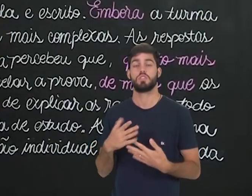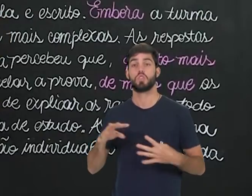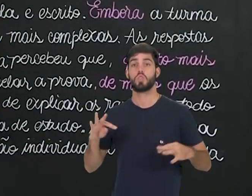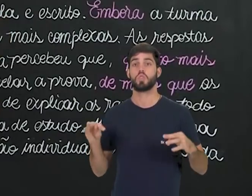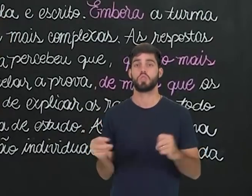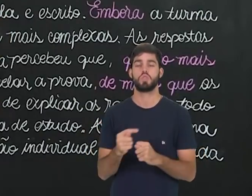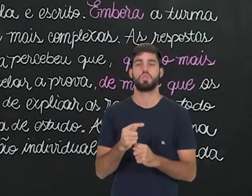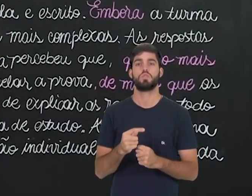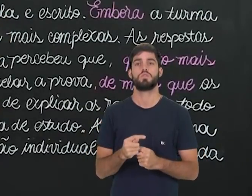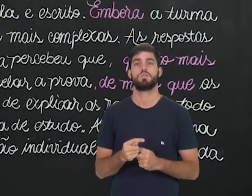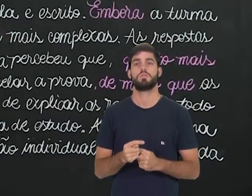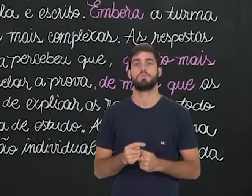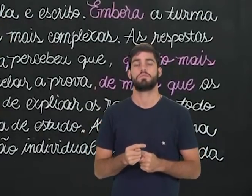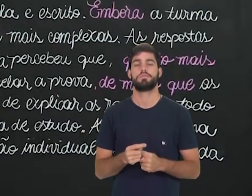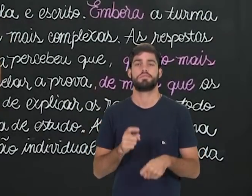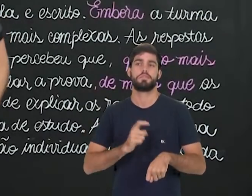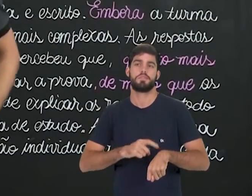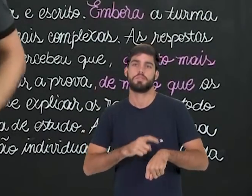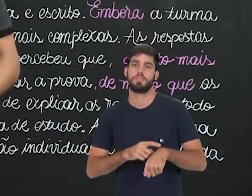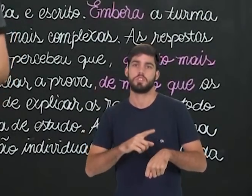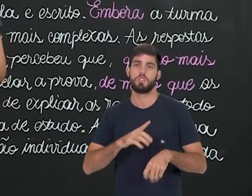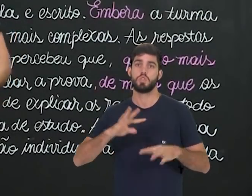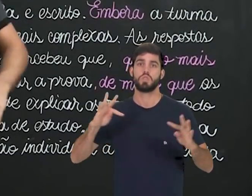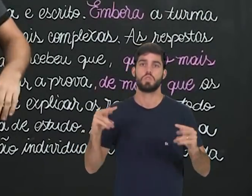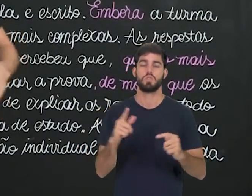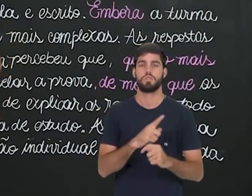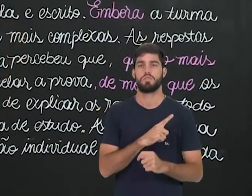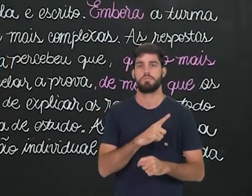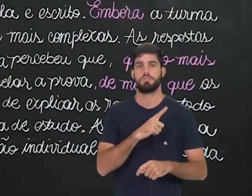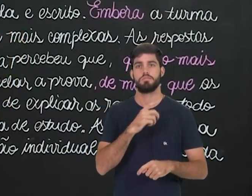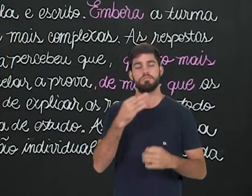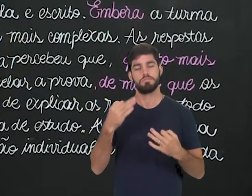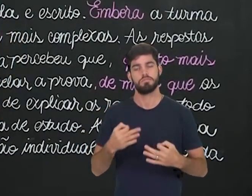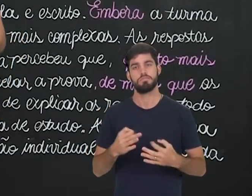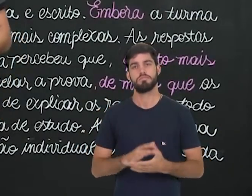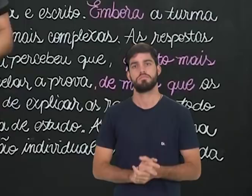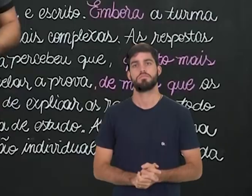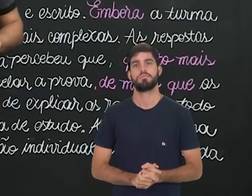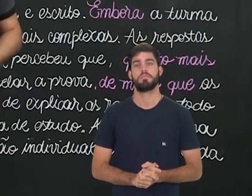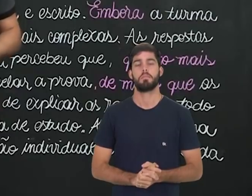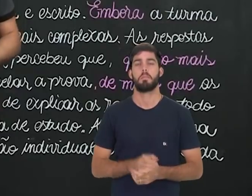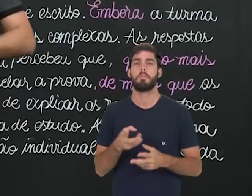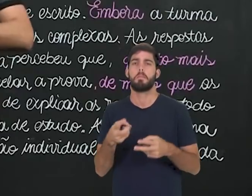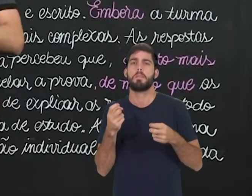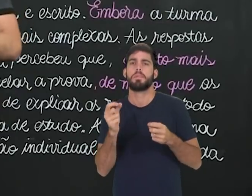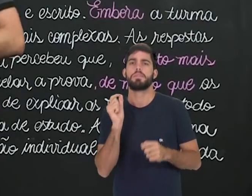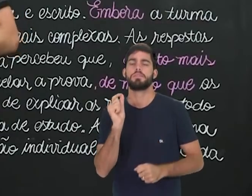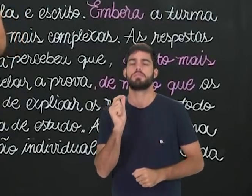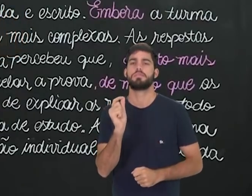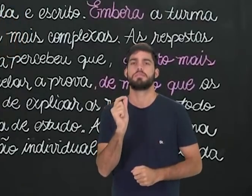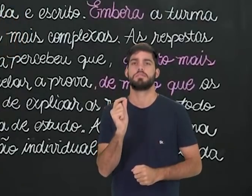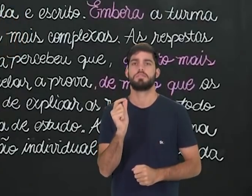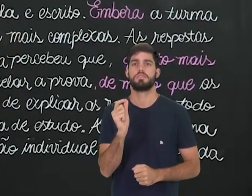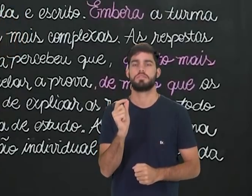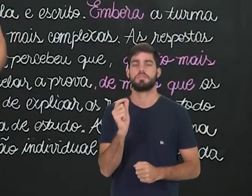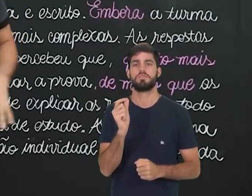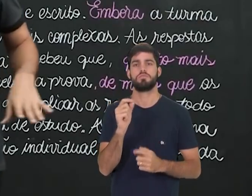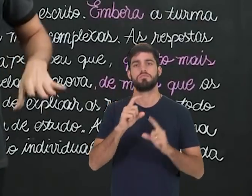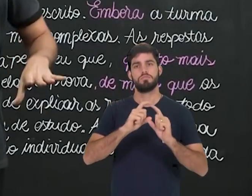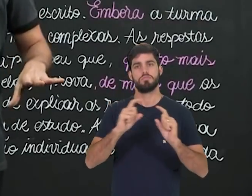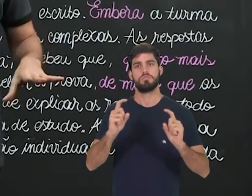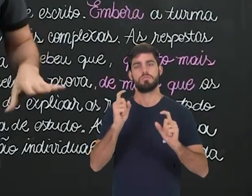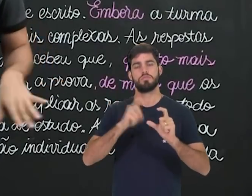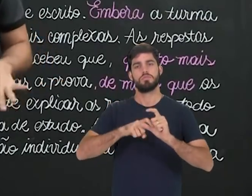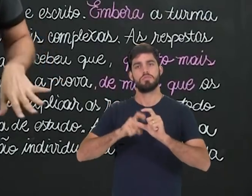todos estivessem prontos. Ou seja, na hora em que todos estivessem prontos. No momento em que todos estivessem prontos. Então perceba que a oração subordinada